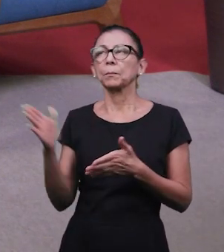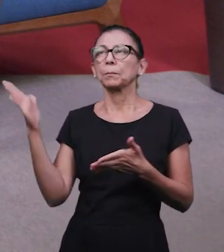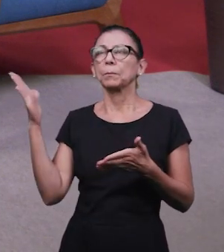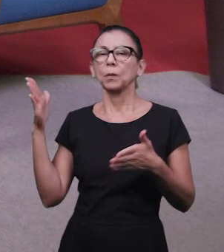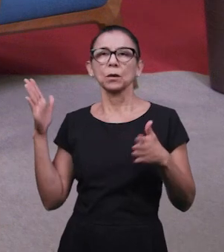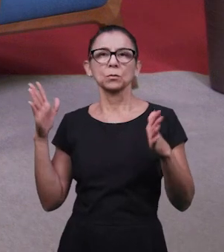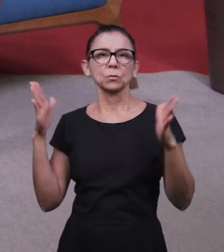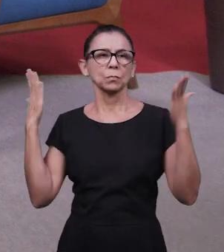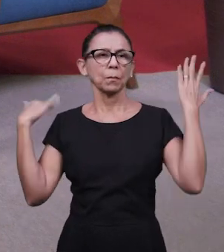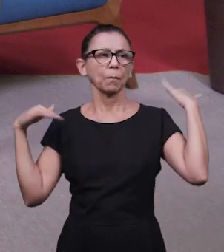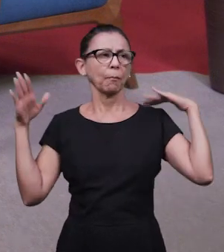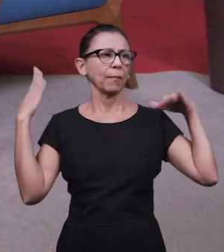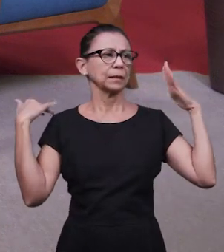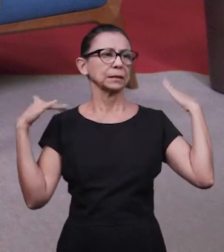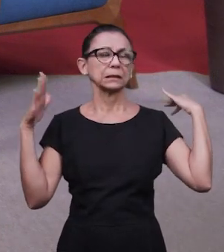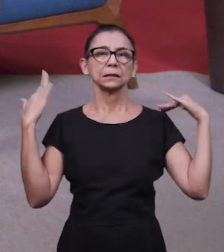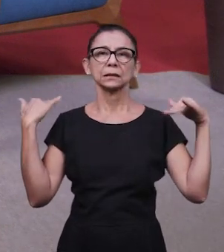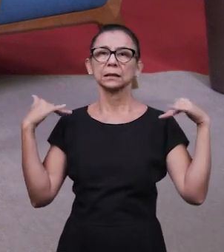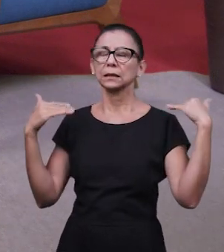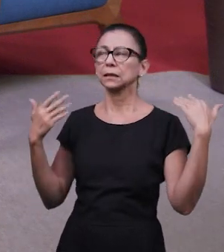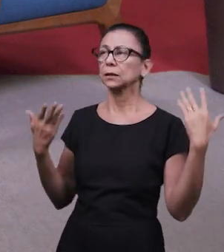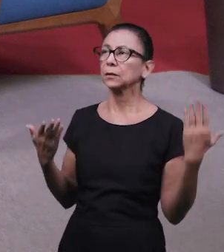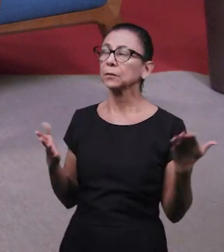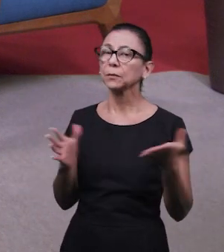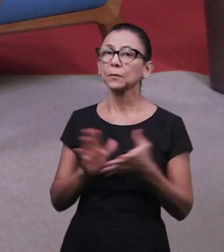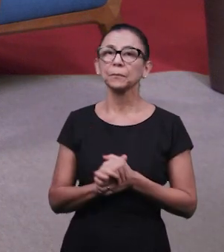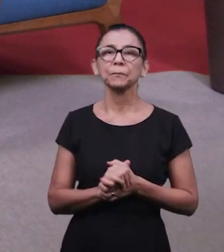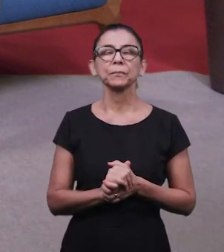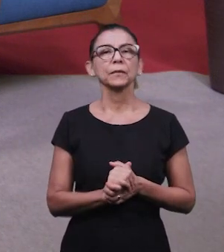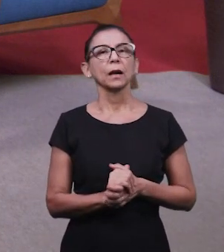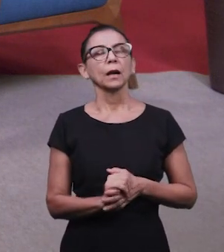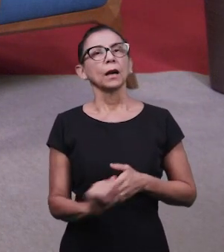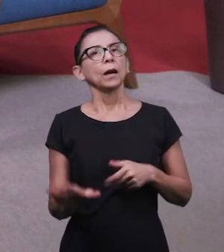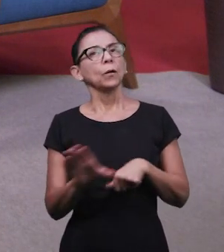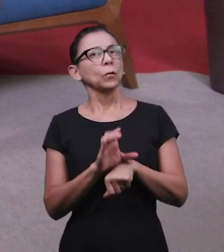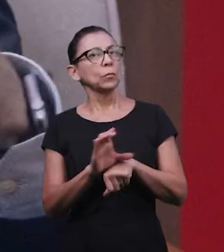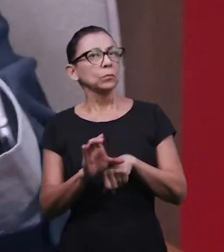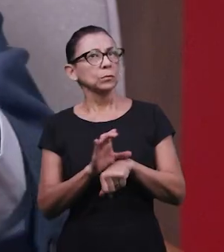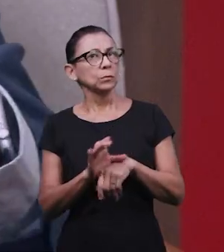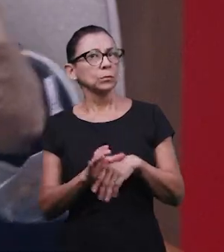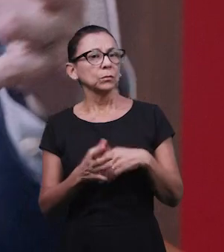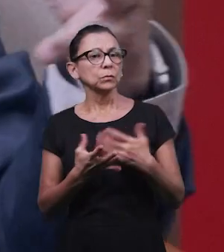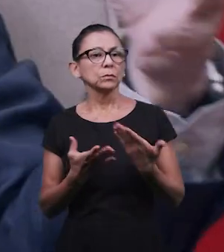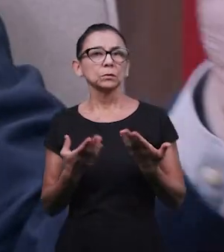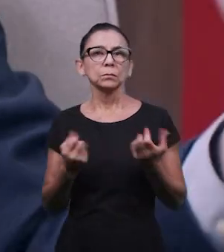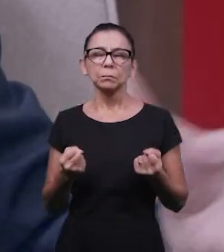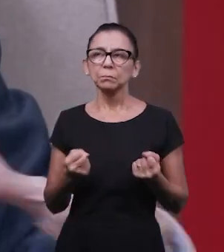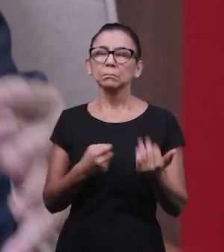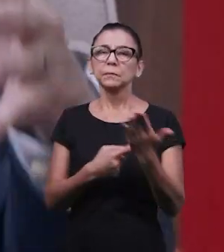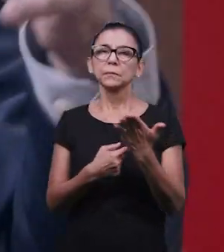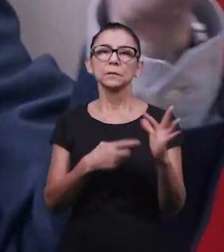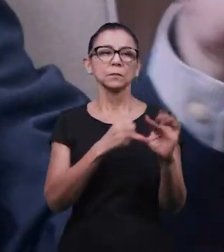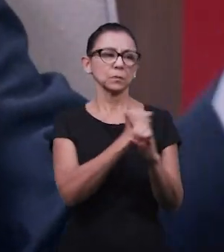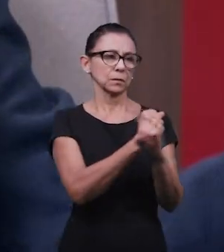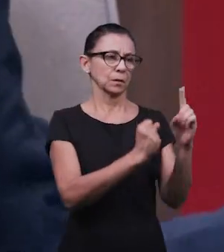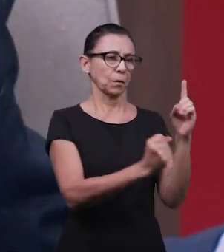que podem nos ajudar enquanto pessoas. Um estudo, uma